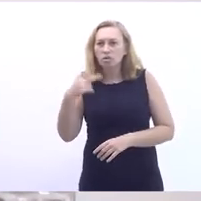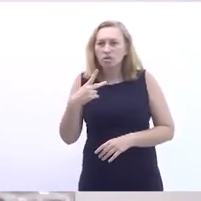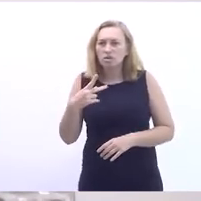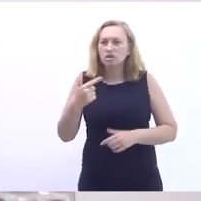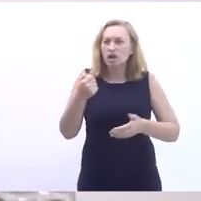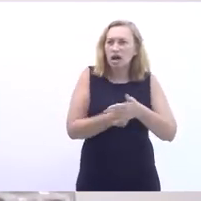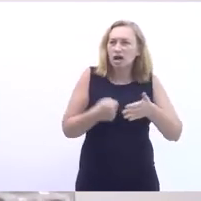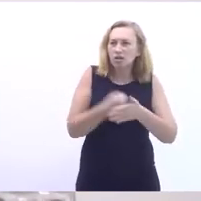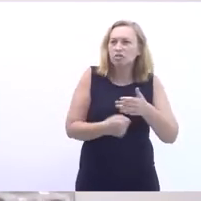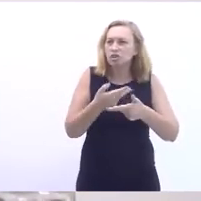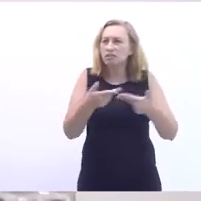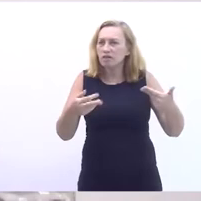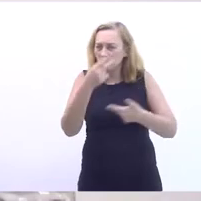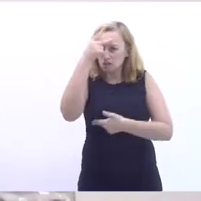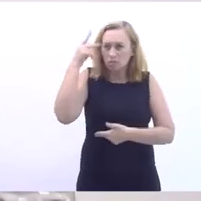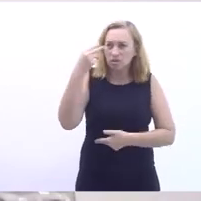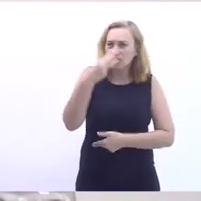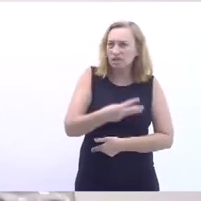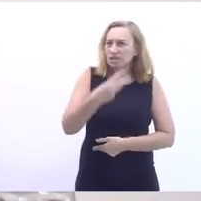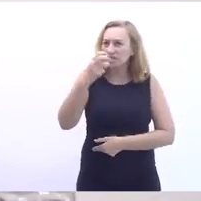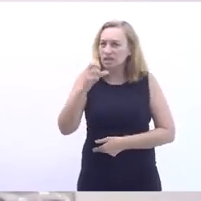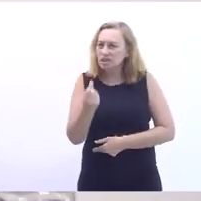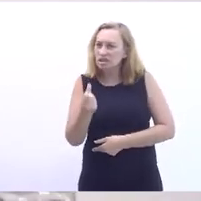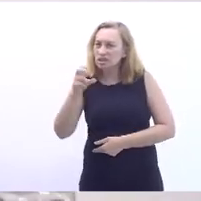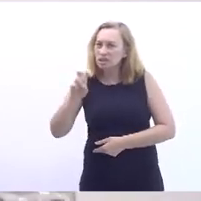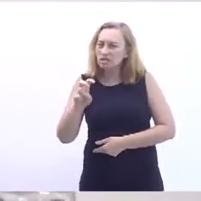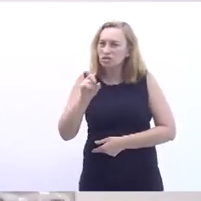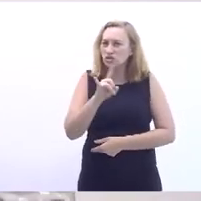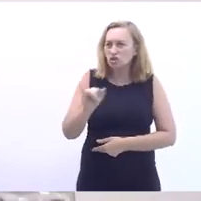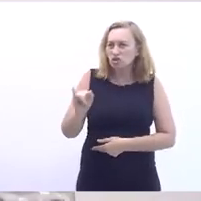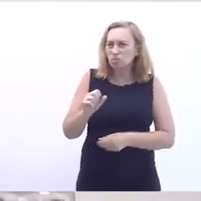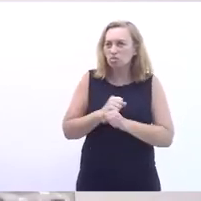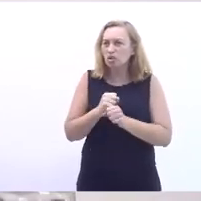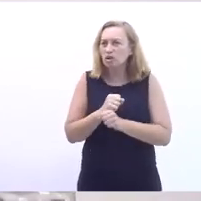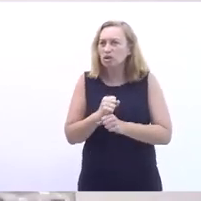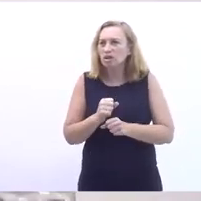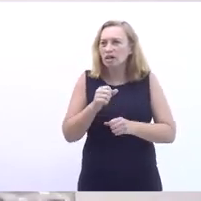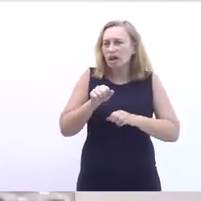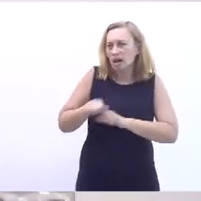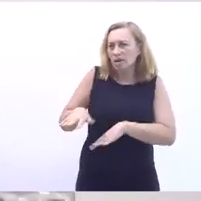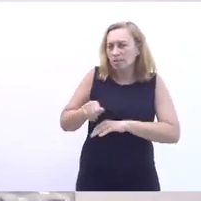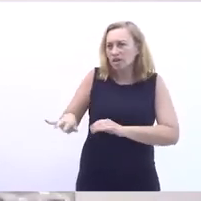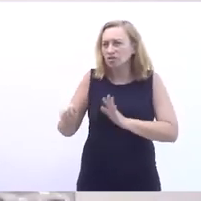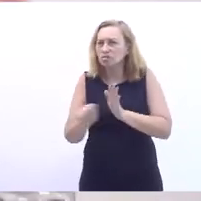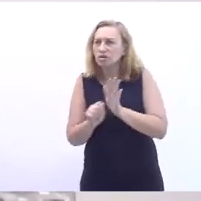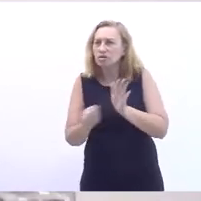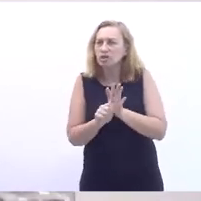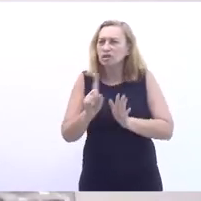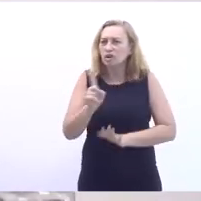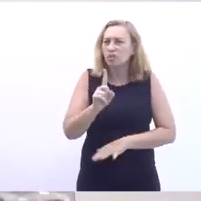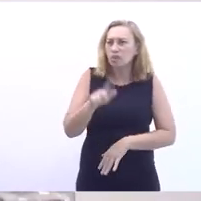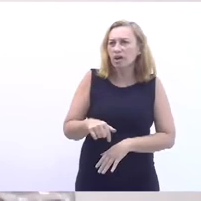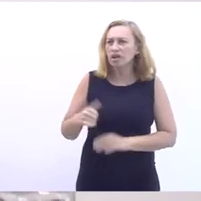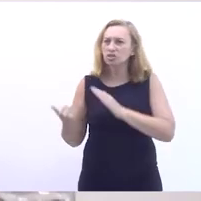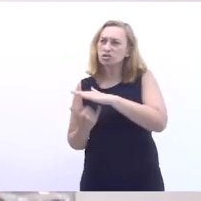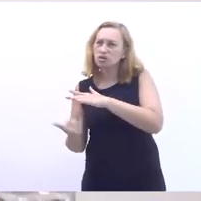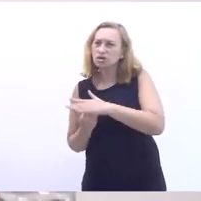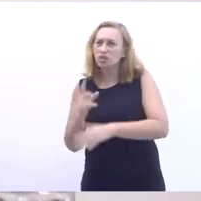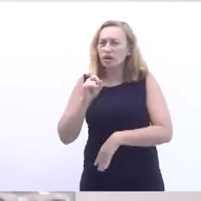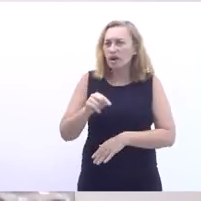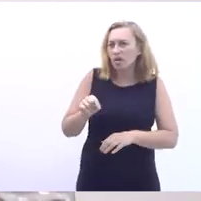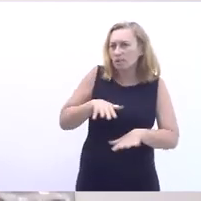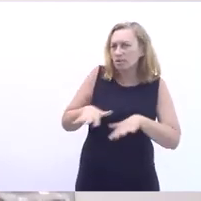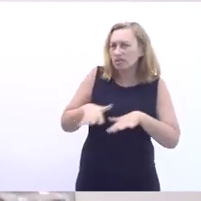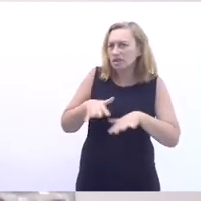indivíduos e coletivos carregam 365 dias por ano abaixo maconha não é uma organização institucionalizada é uma